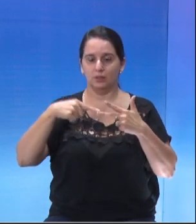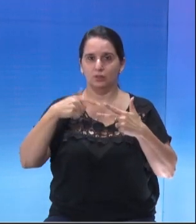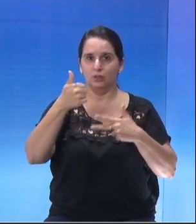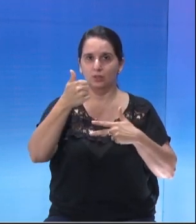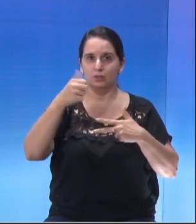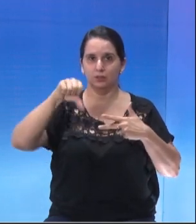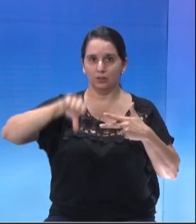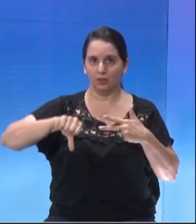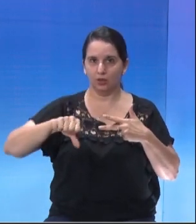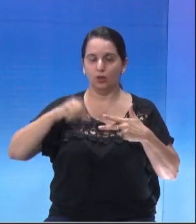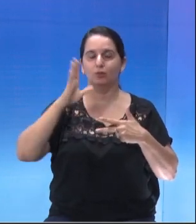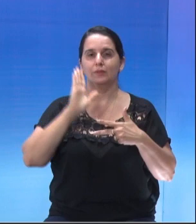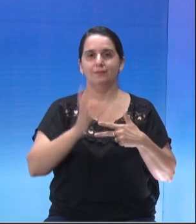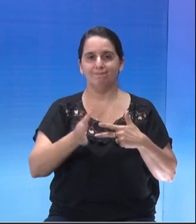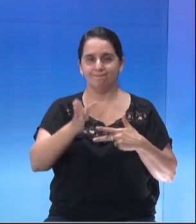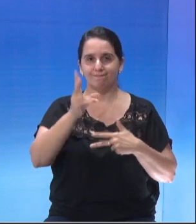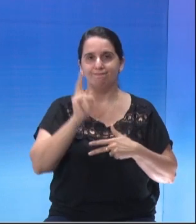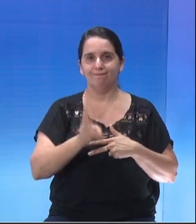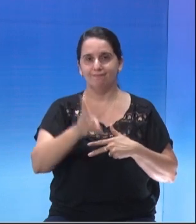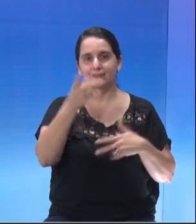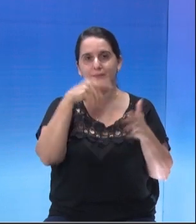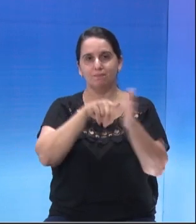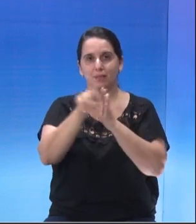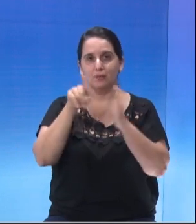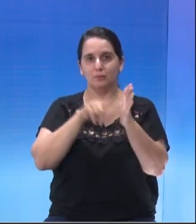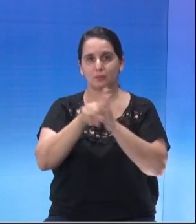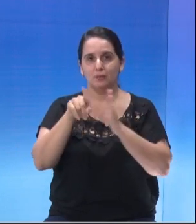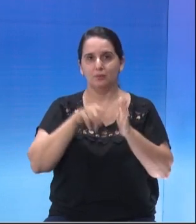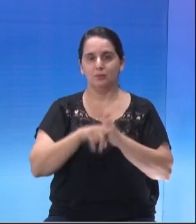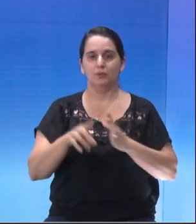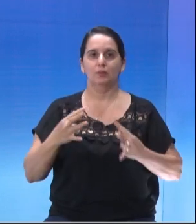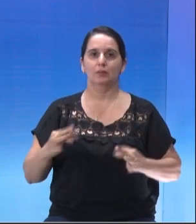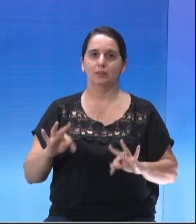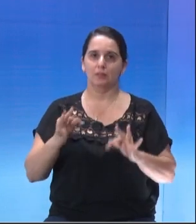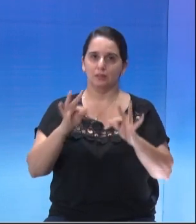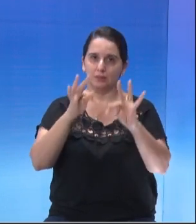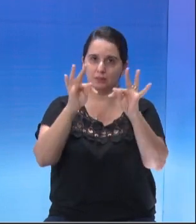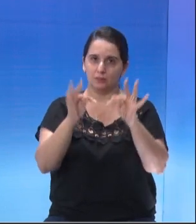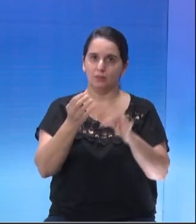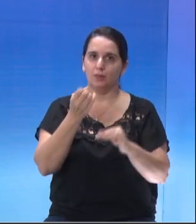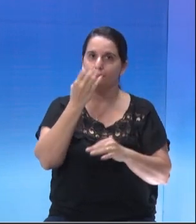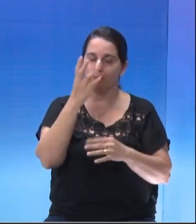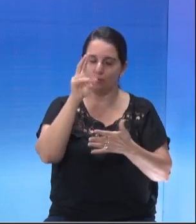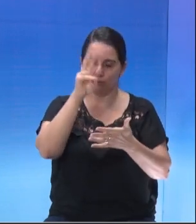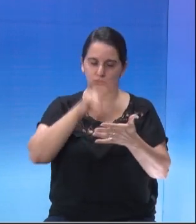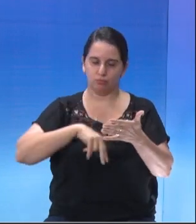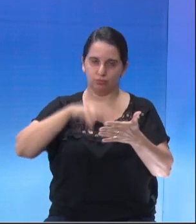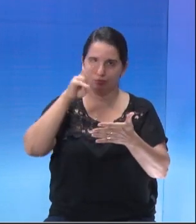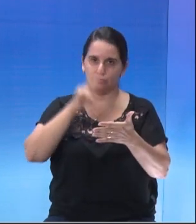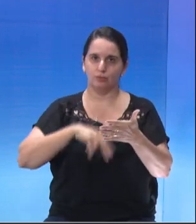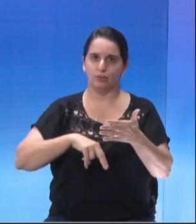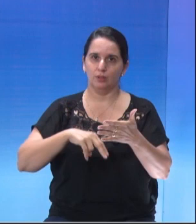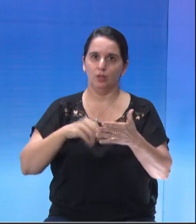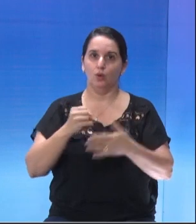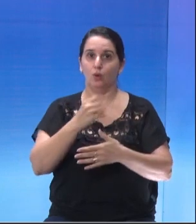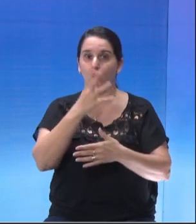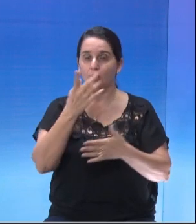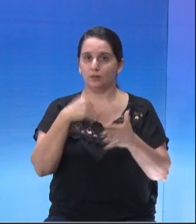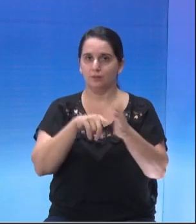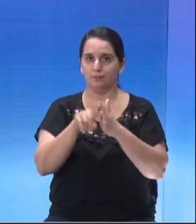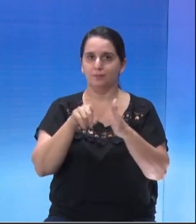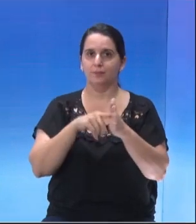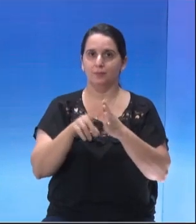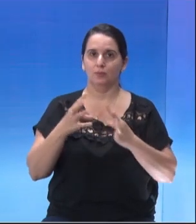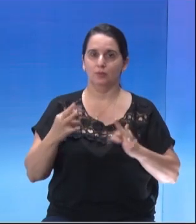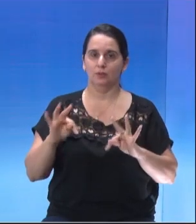questões lá falando, né, sobre esses gêneros digitais. Então, é bom você dar uma olhada nessas provas para vocês observarem a quantidade de